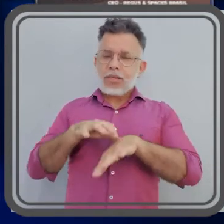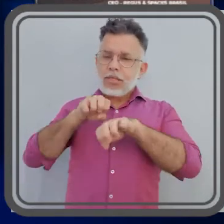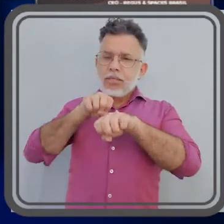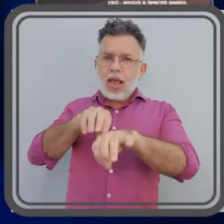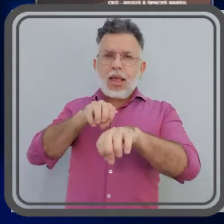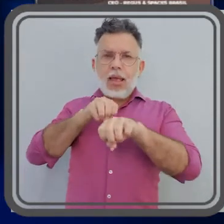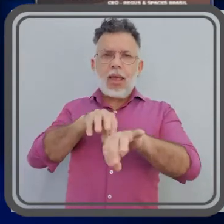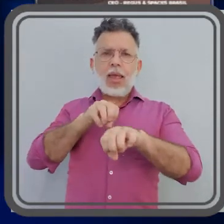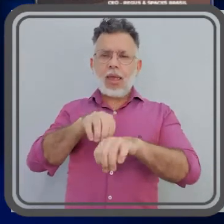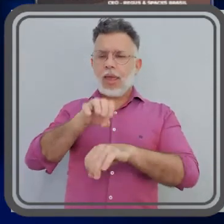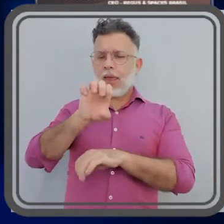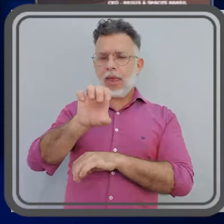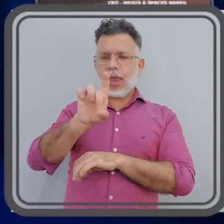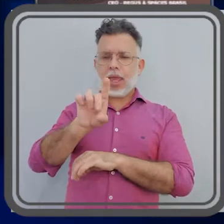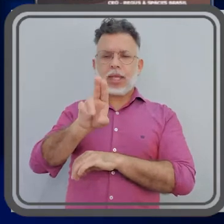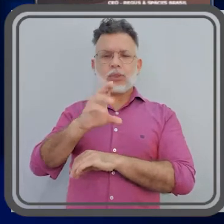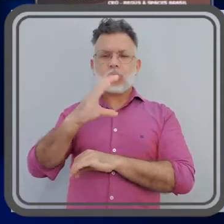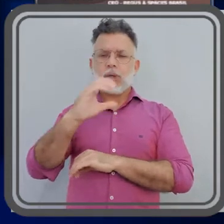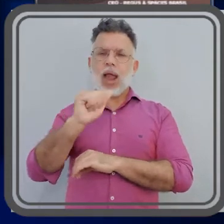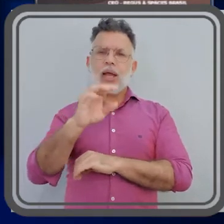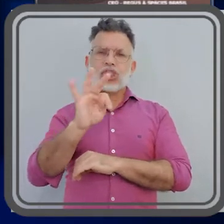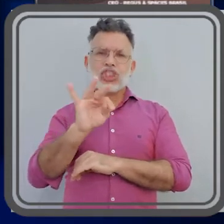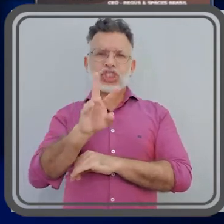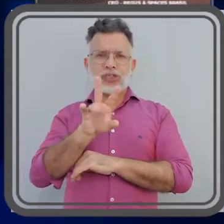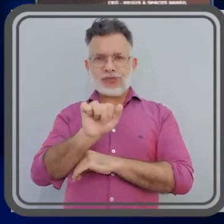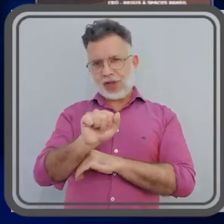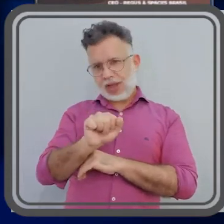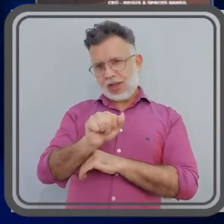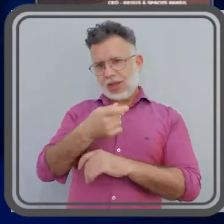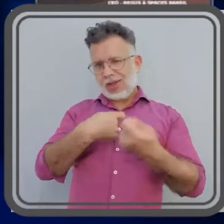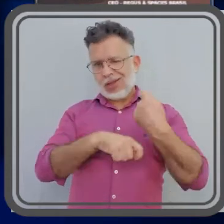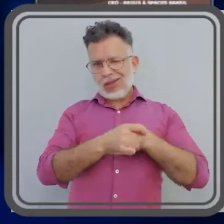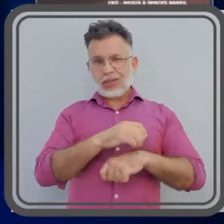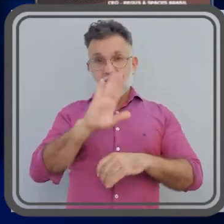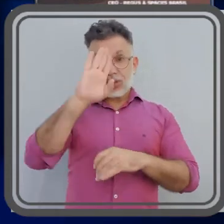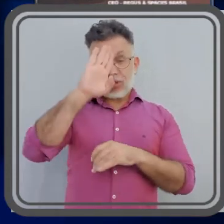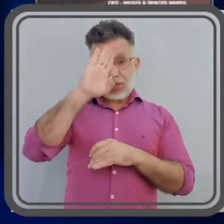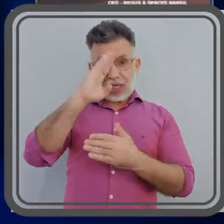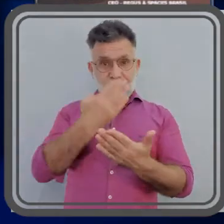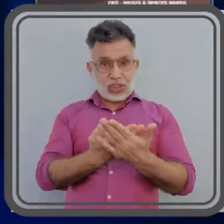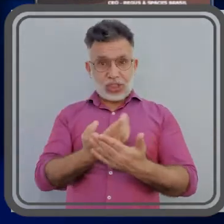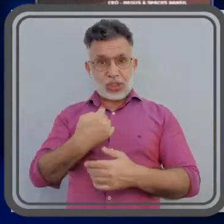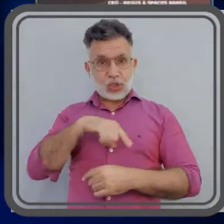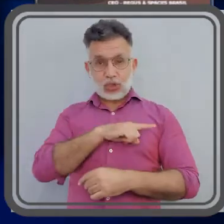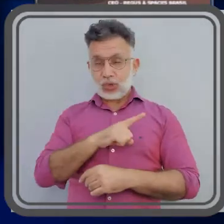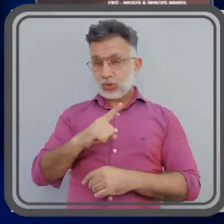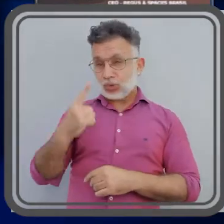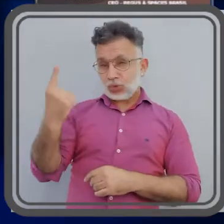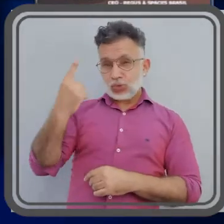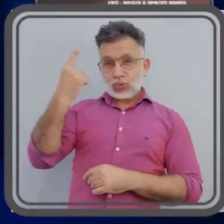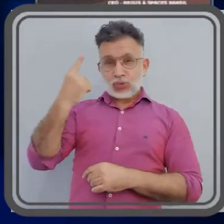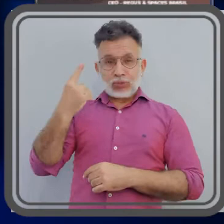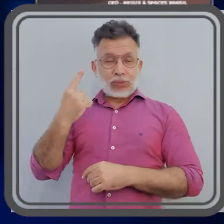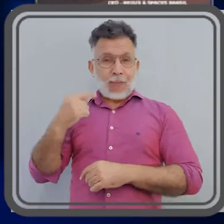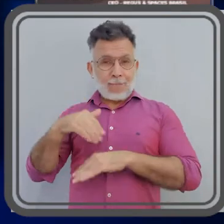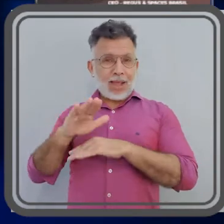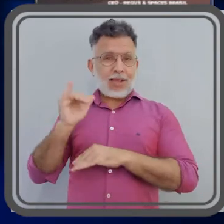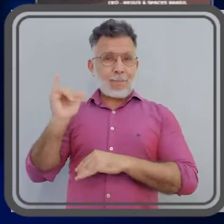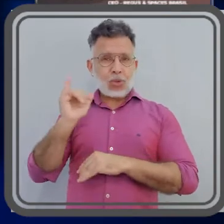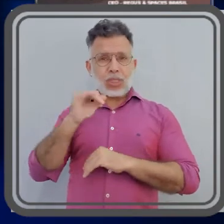educativa do mercado acionário. A gente acredita que nós somos uma das peças